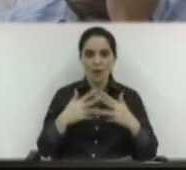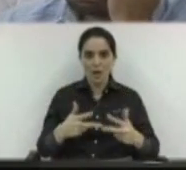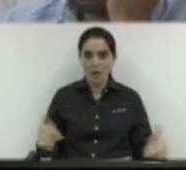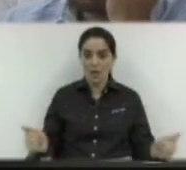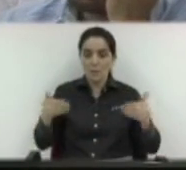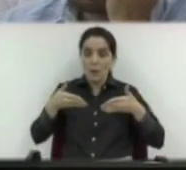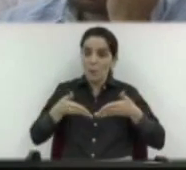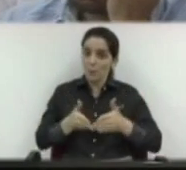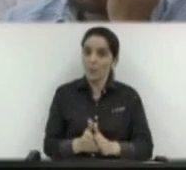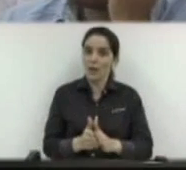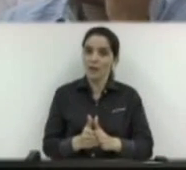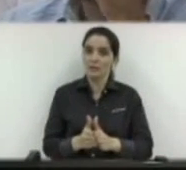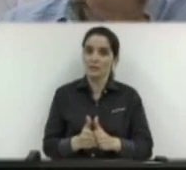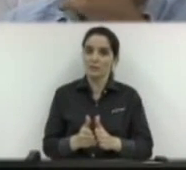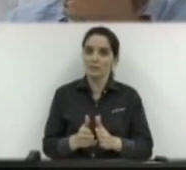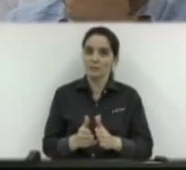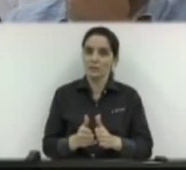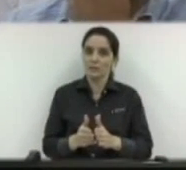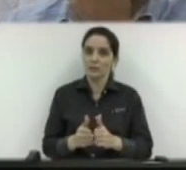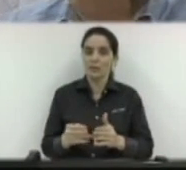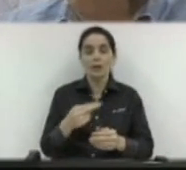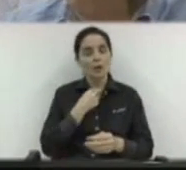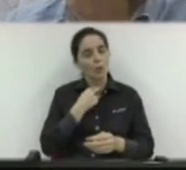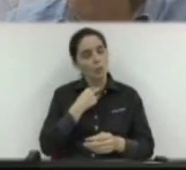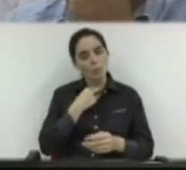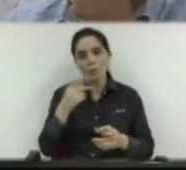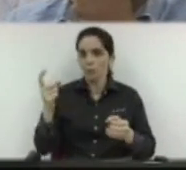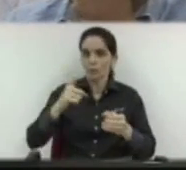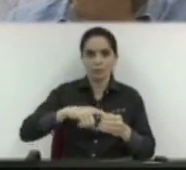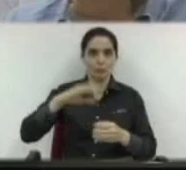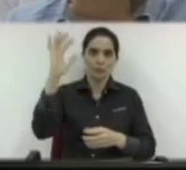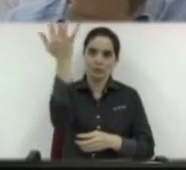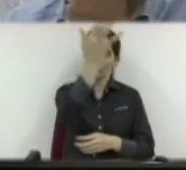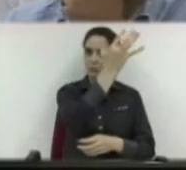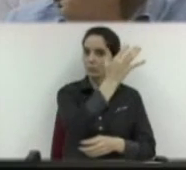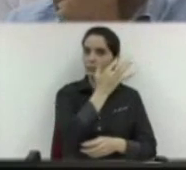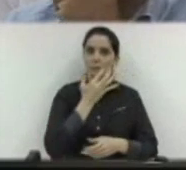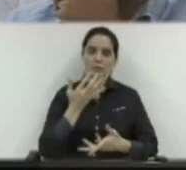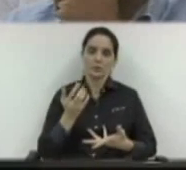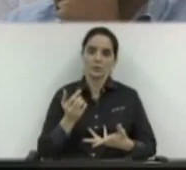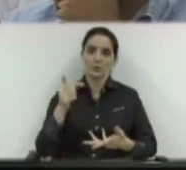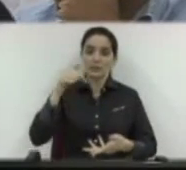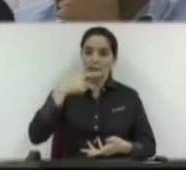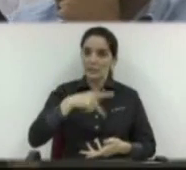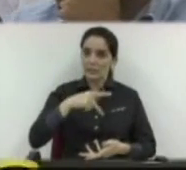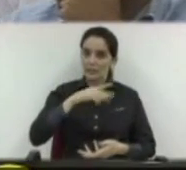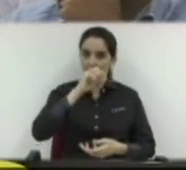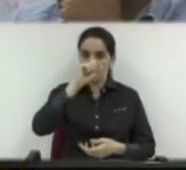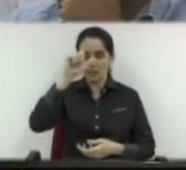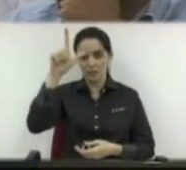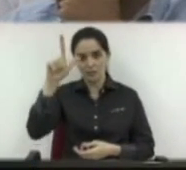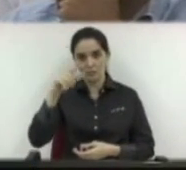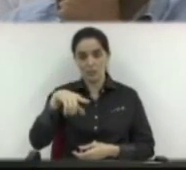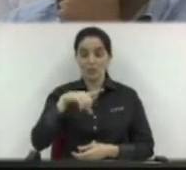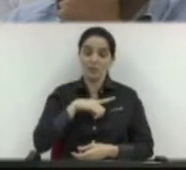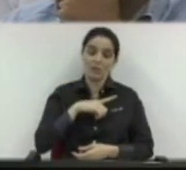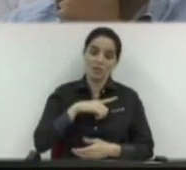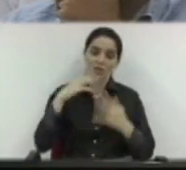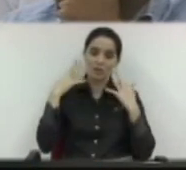dentro do zoológico e não pode ser solto. E aí em Limeira, tendo esses animais, iam